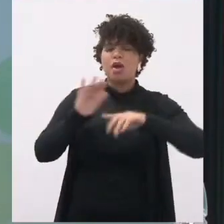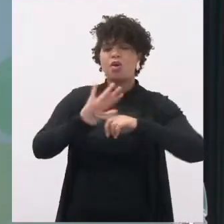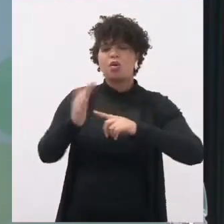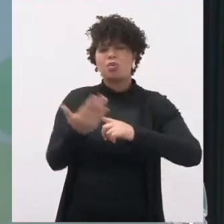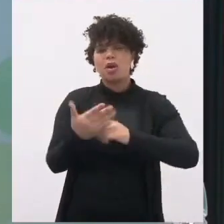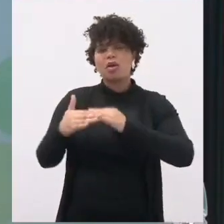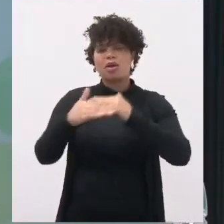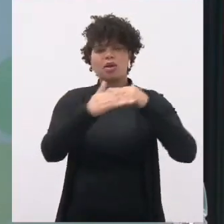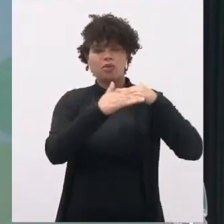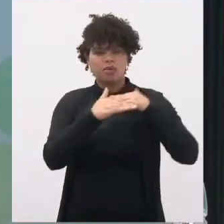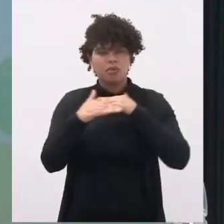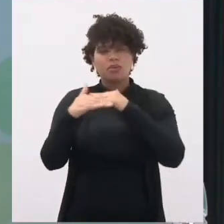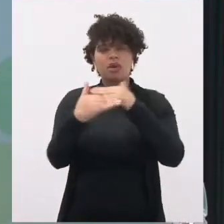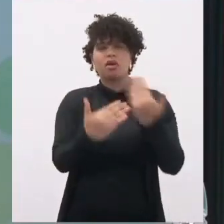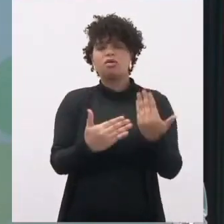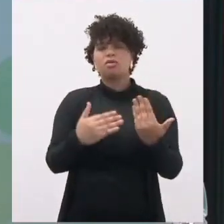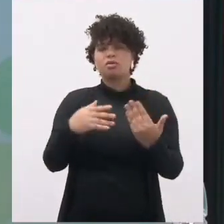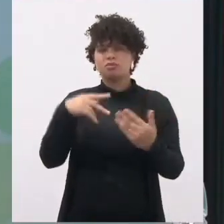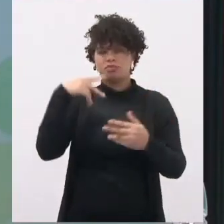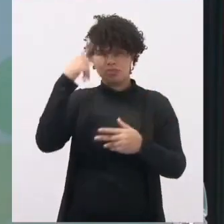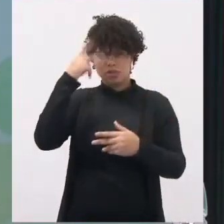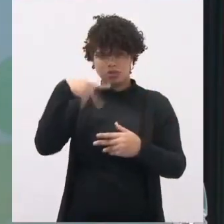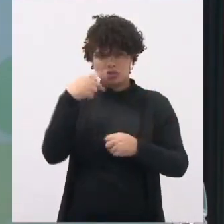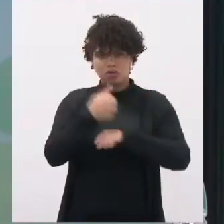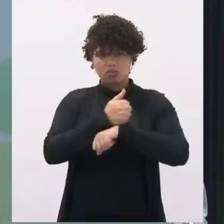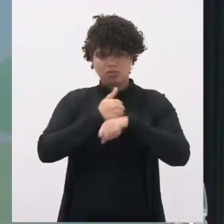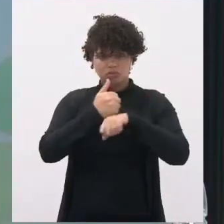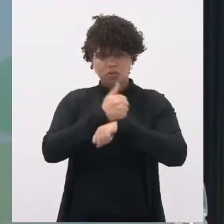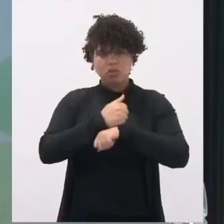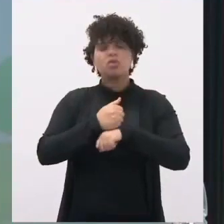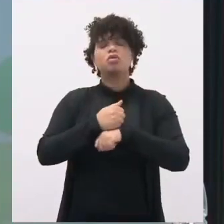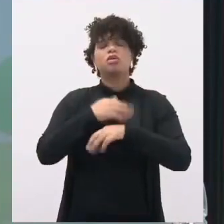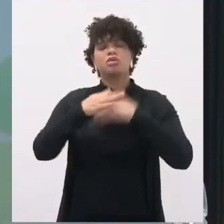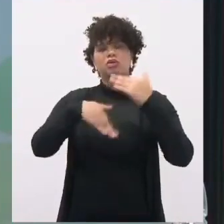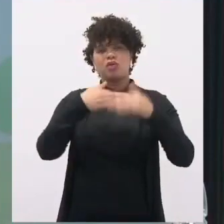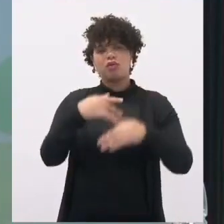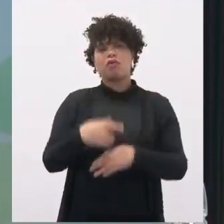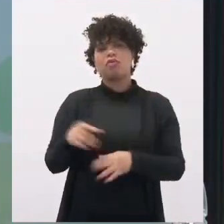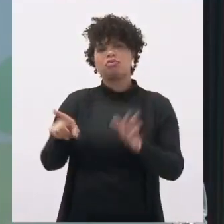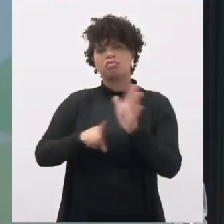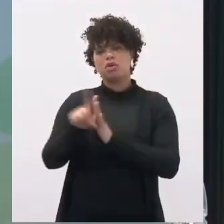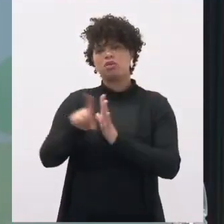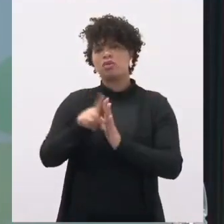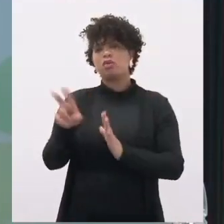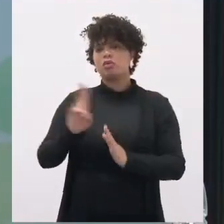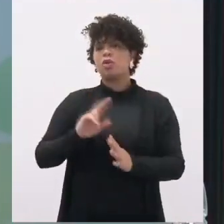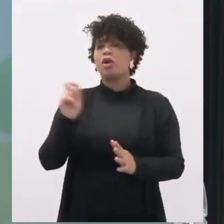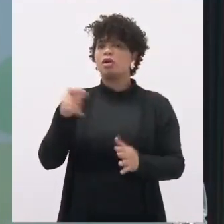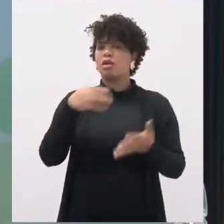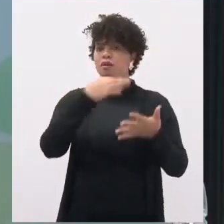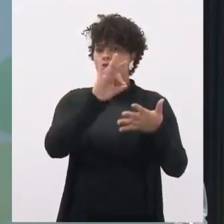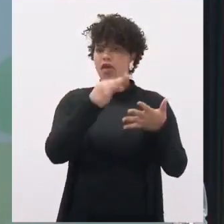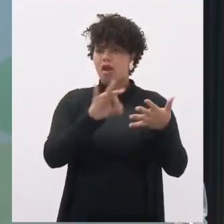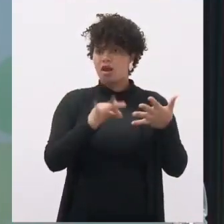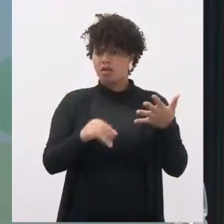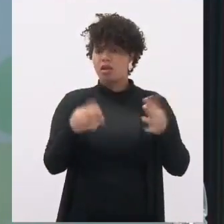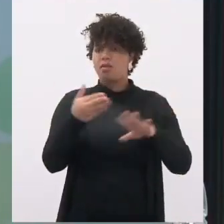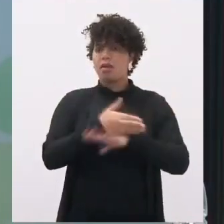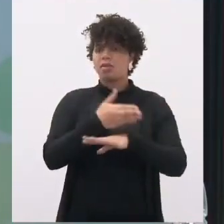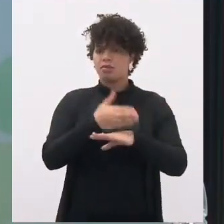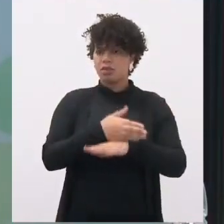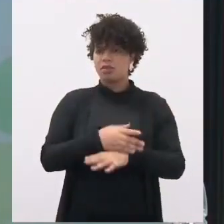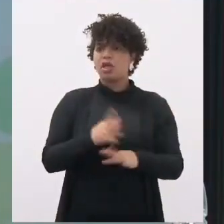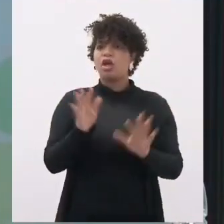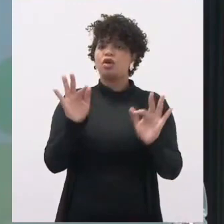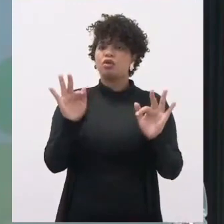a questão do desenvolvimento profissional. Então, vocês vão responder algumas questões avaliativas para validar a sua participação, que ao final